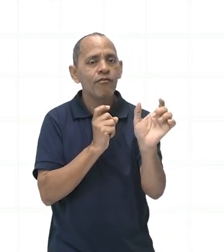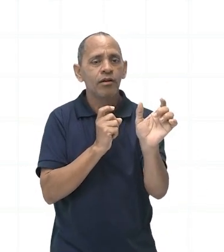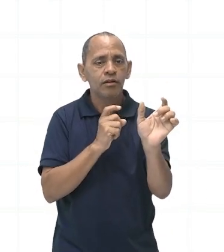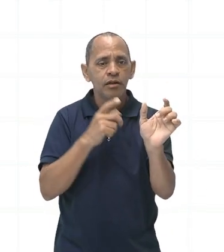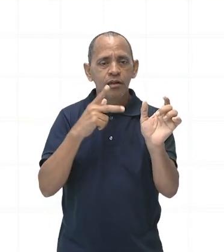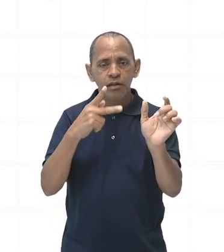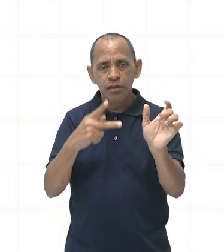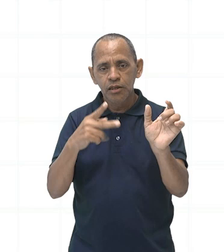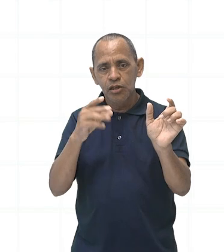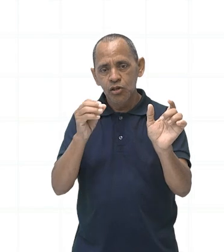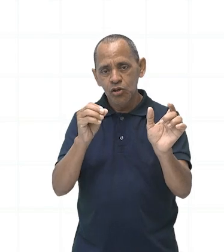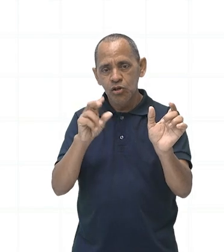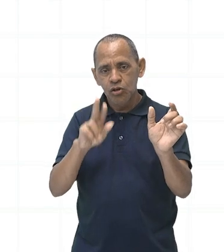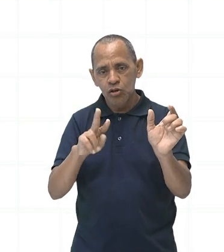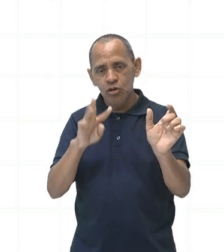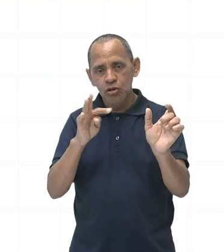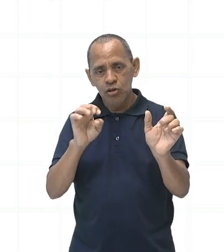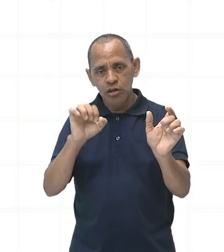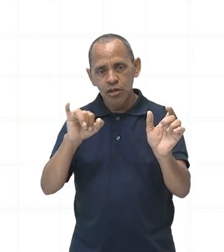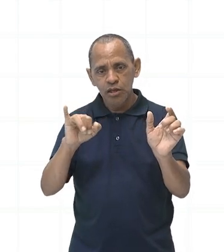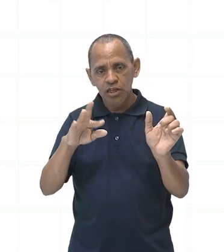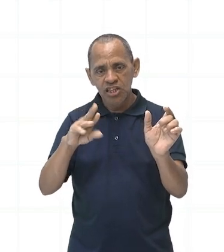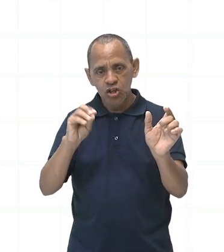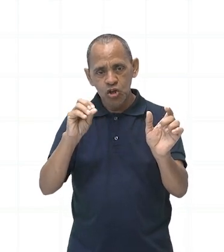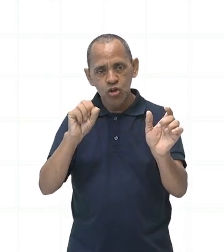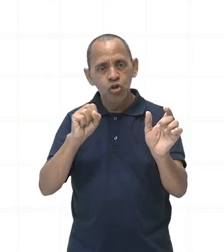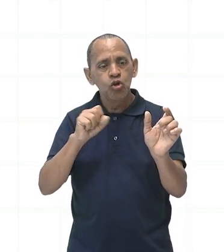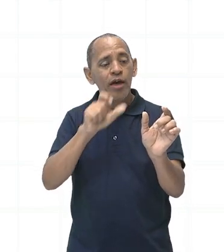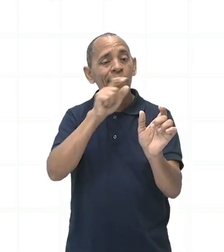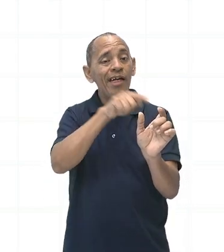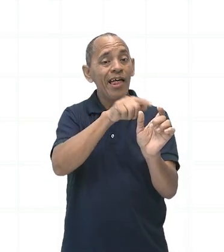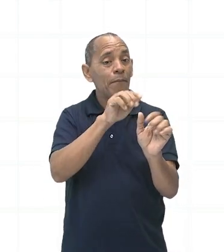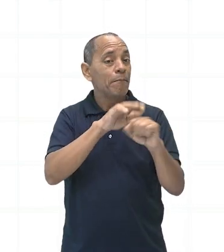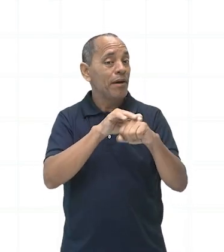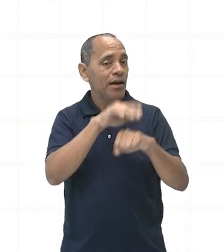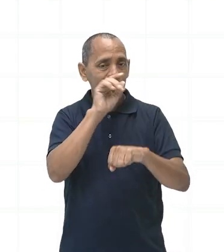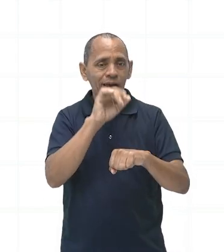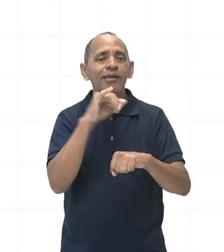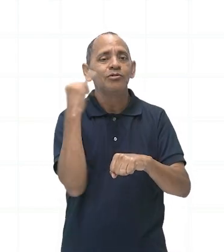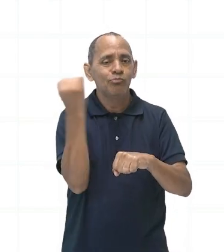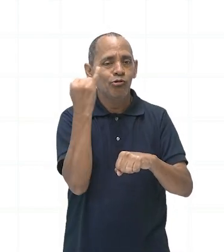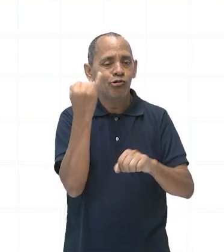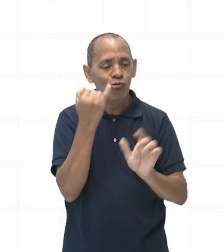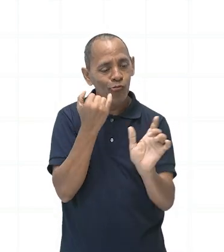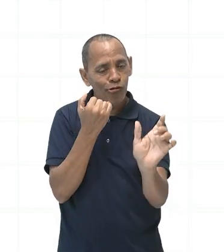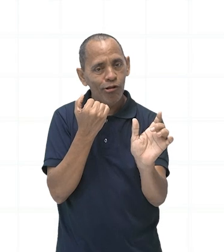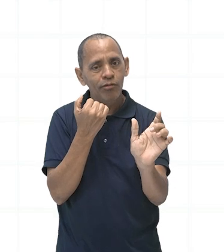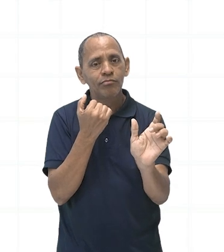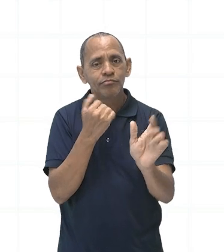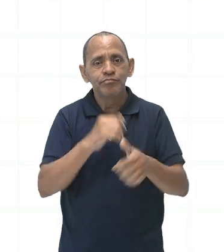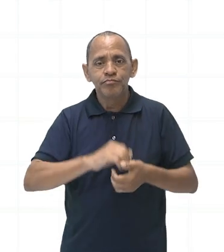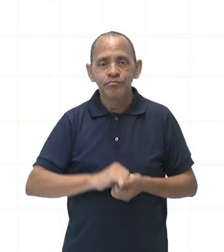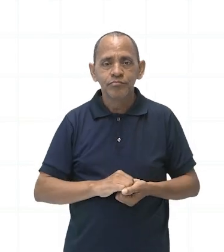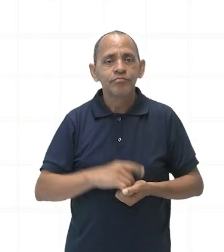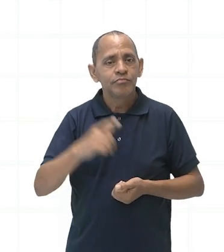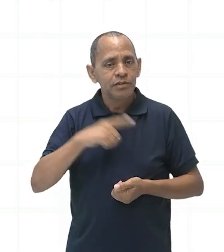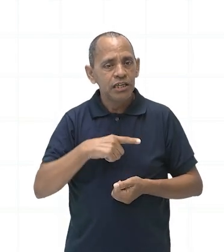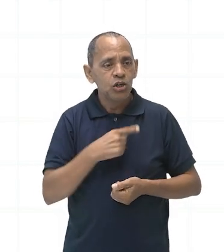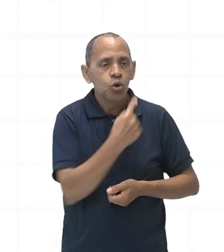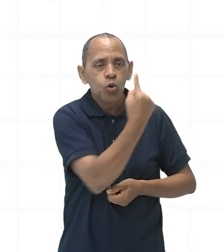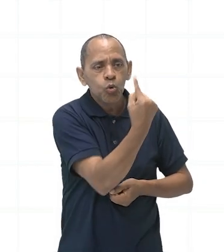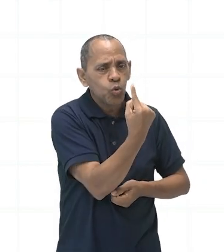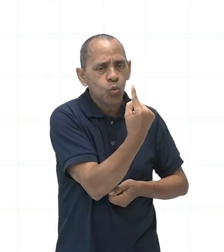porteiros. Porteiros é o núcleo do meu sujeito. E perceba que eu tenho apenas um